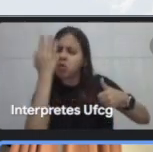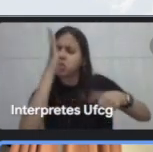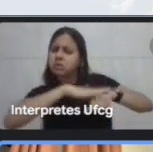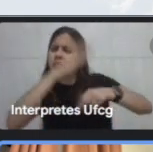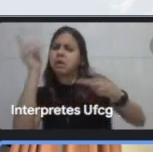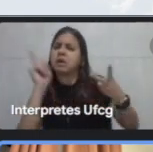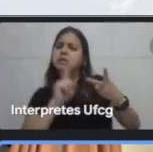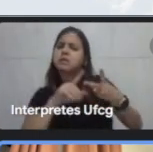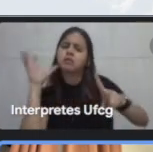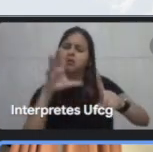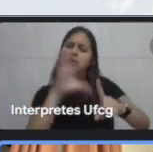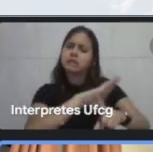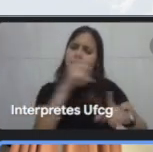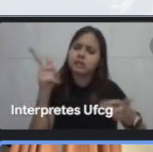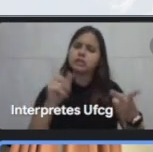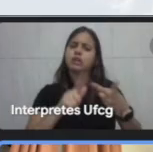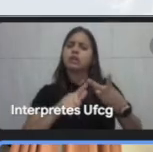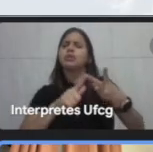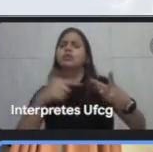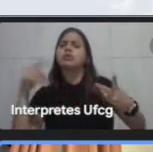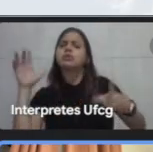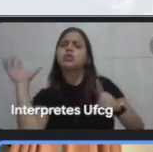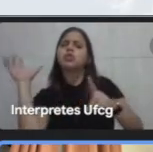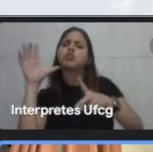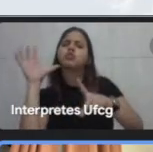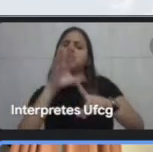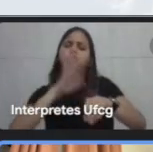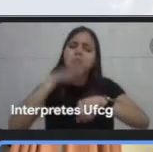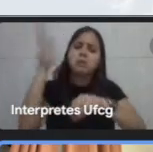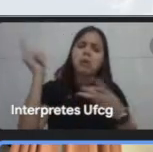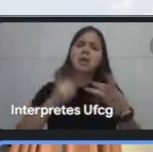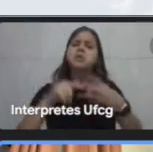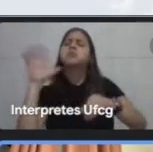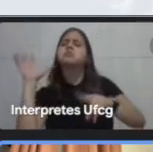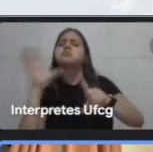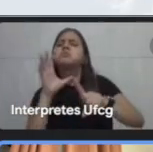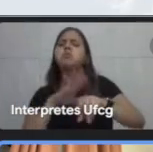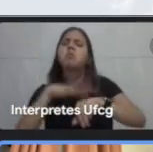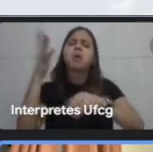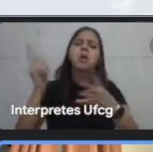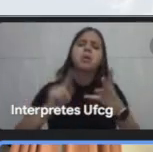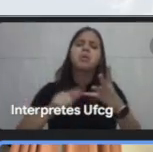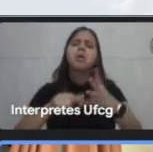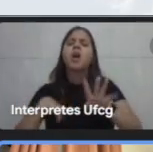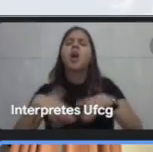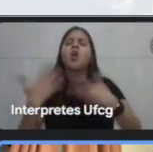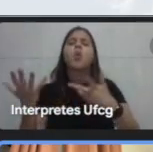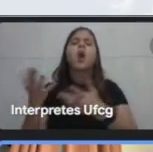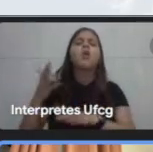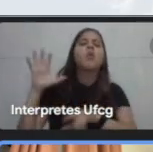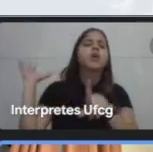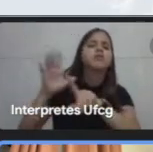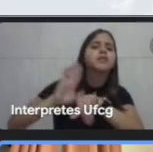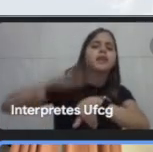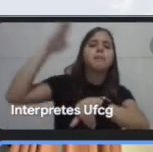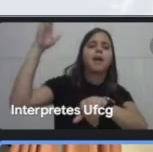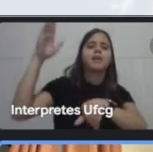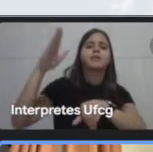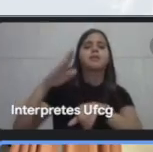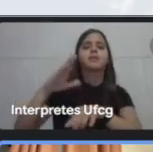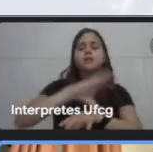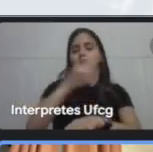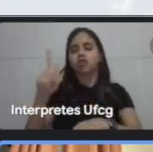com o centro é maior? Então, essa pesquisa ela vai muito nessa perspectiva de descobrir quais variáveis acabam influenciando mais em Campina Grande.